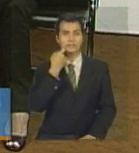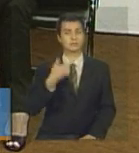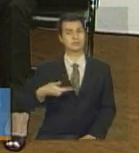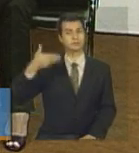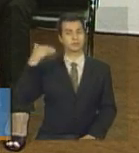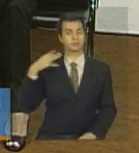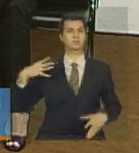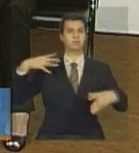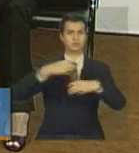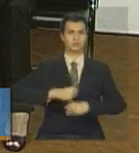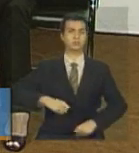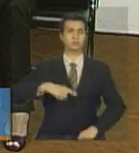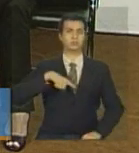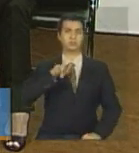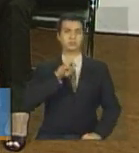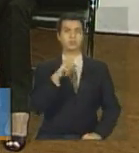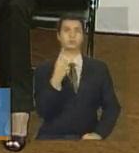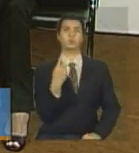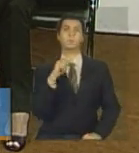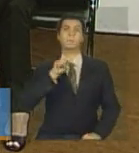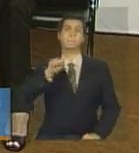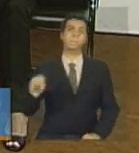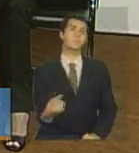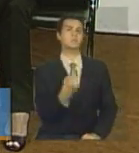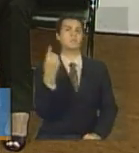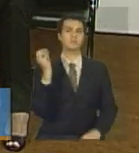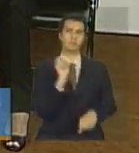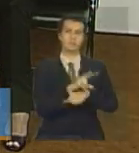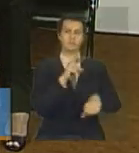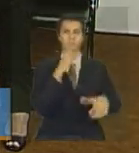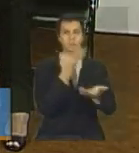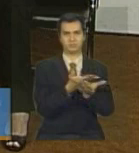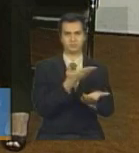chegamos a 51 mil vagas já